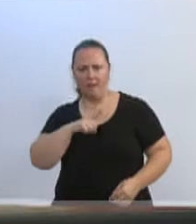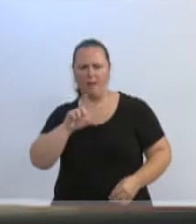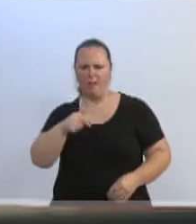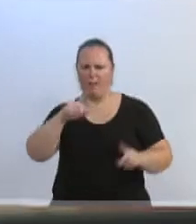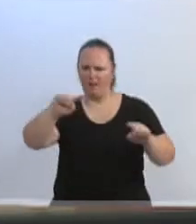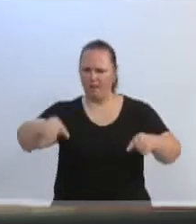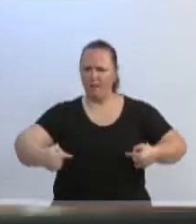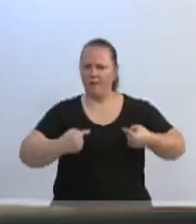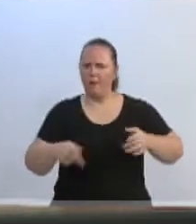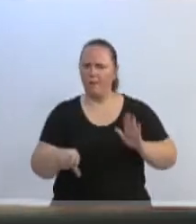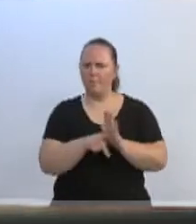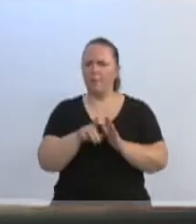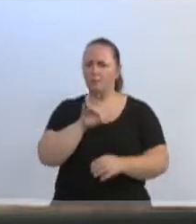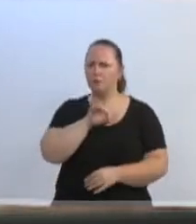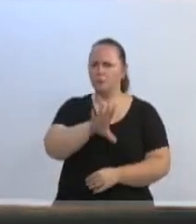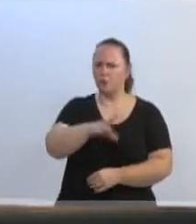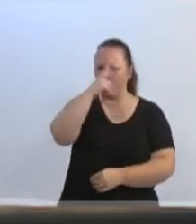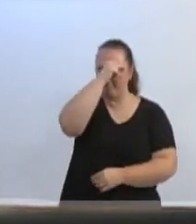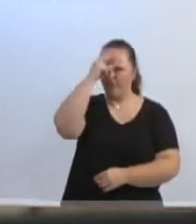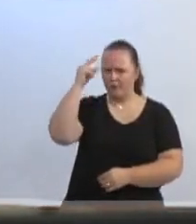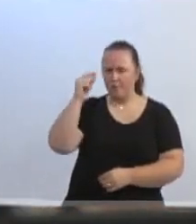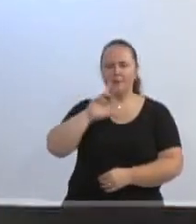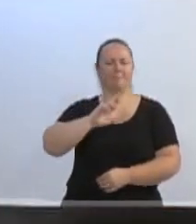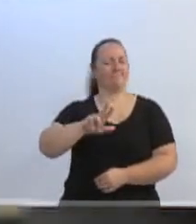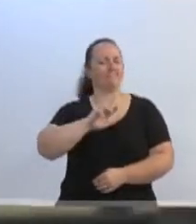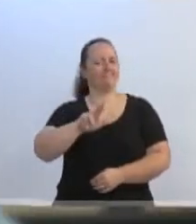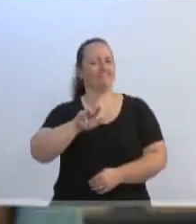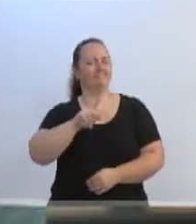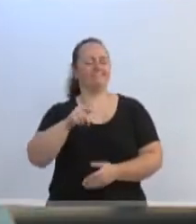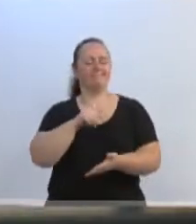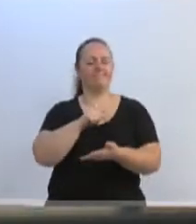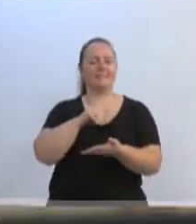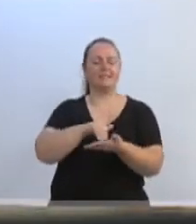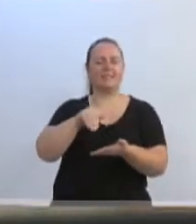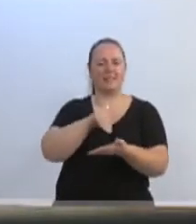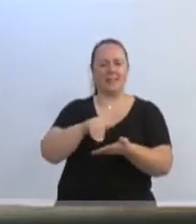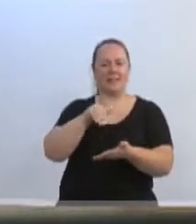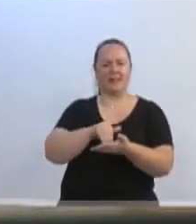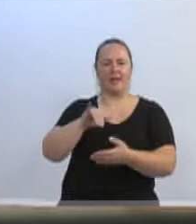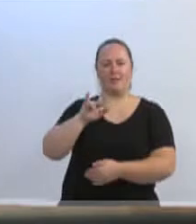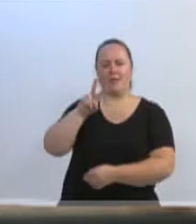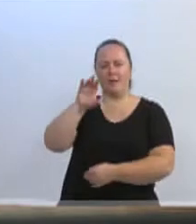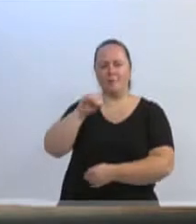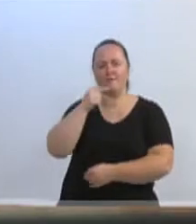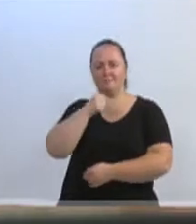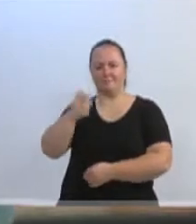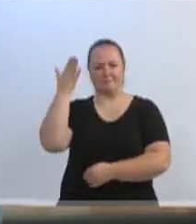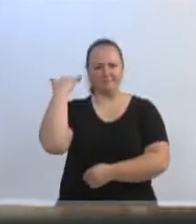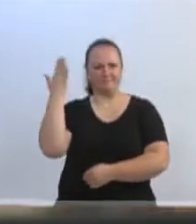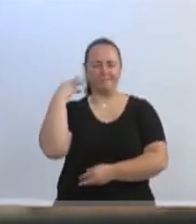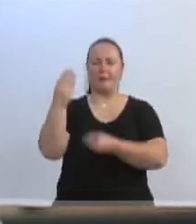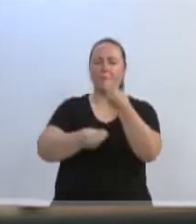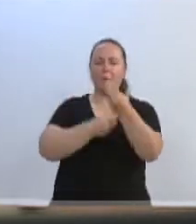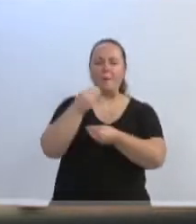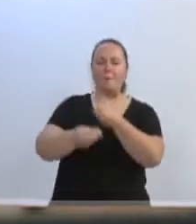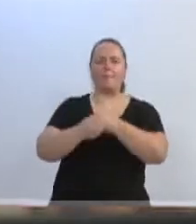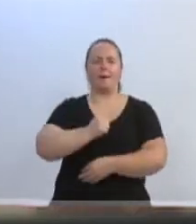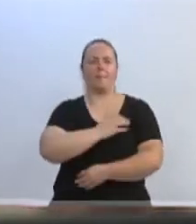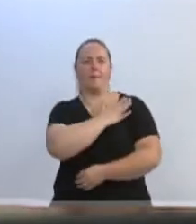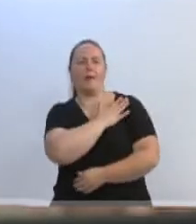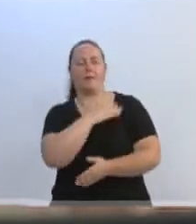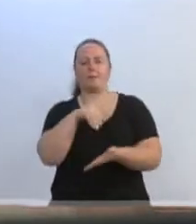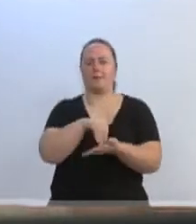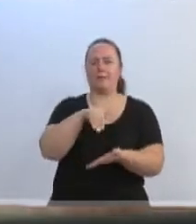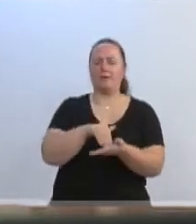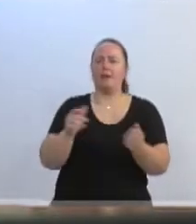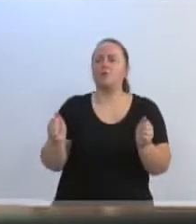pense. Semana passada tivemos uma reunião também com o secretário Murilo Flores, discutindo esse modelo de cidade inteligente, com o prefeito Napoleão sobre algumas